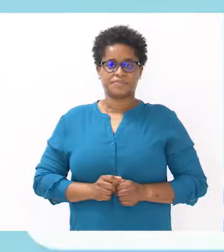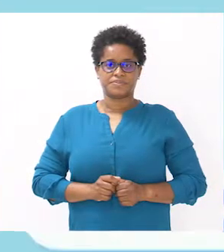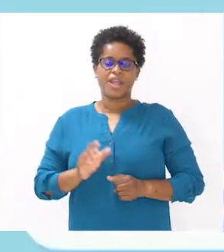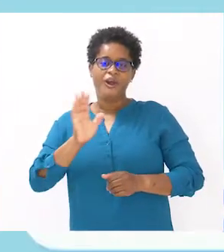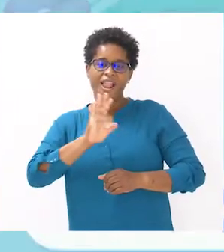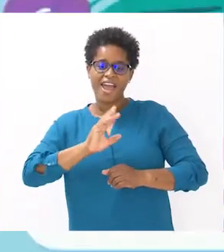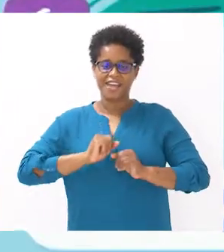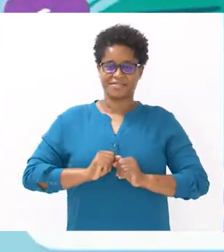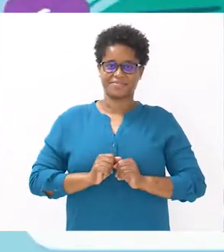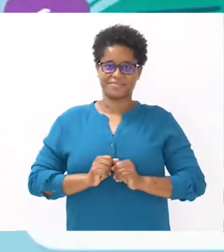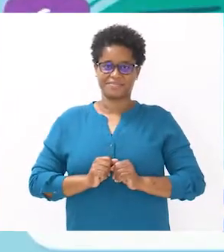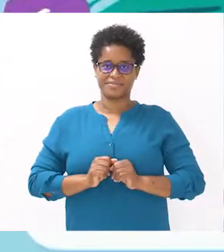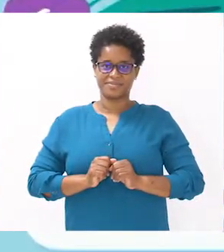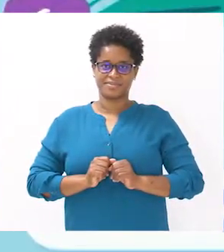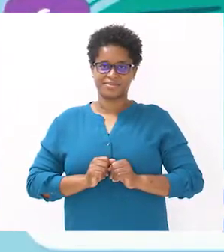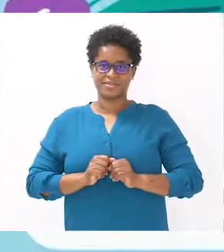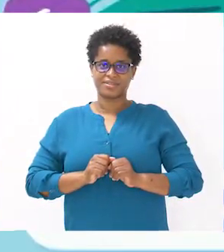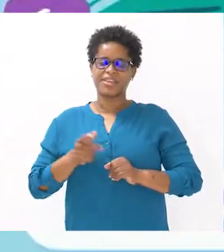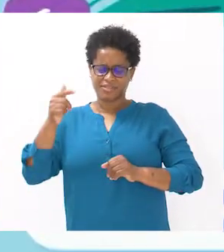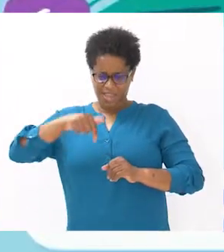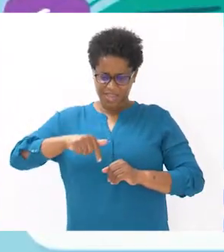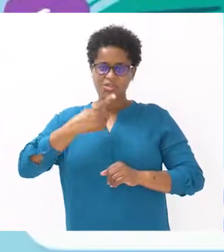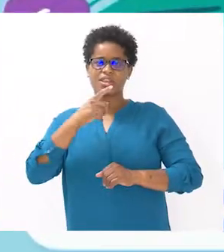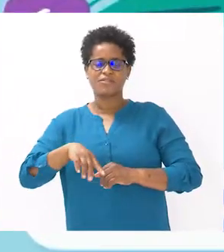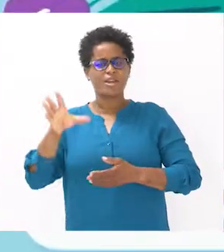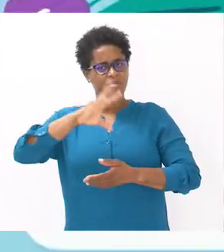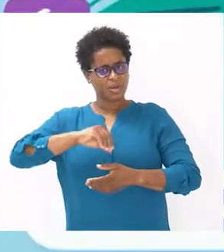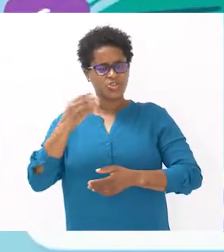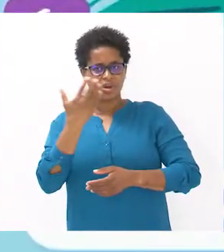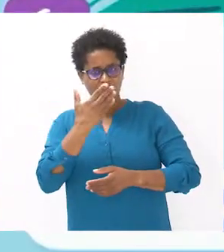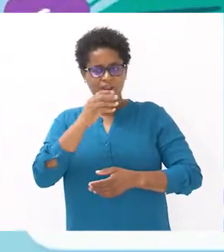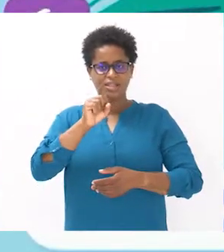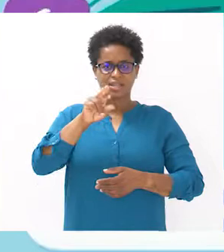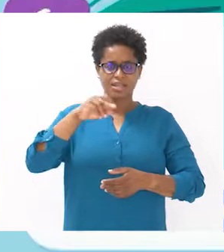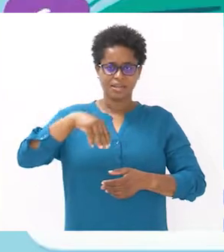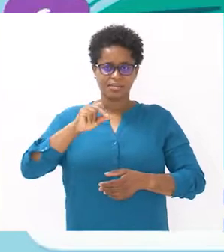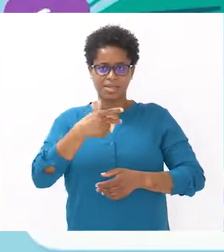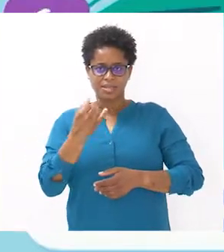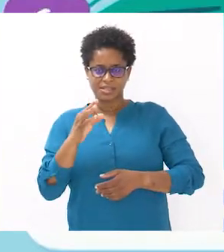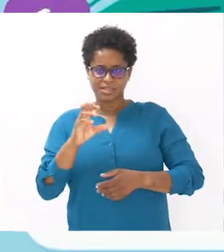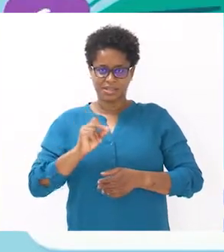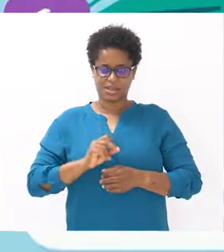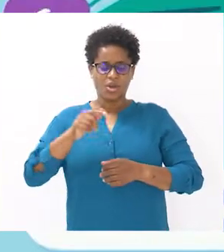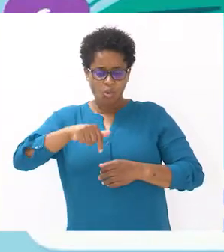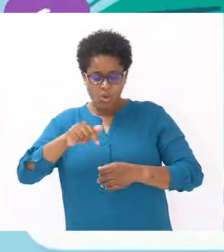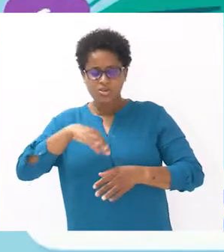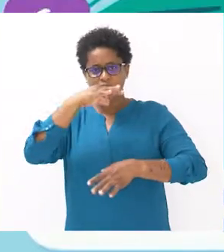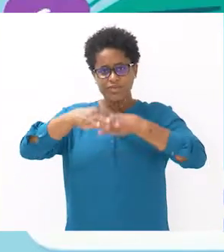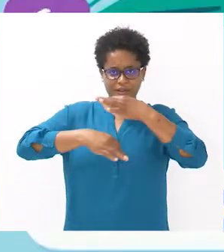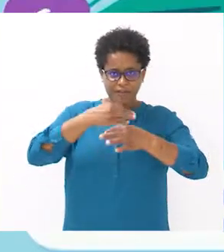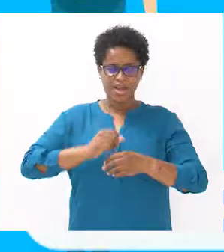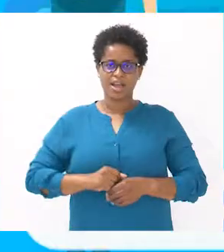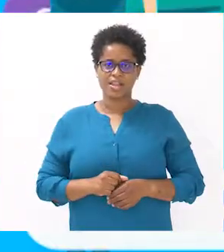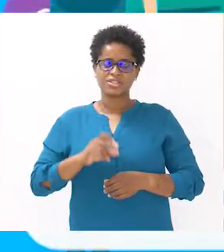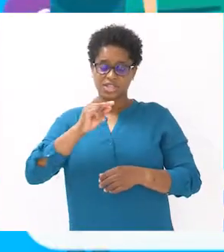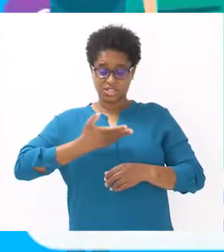Olá! Cá estamos de novo para mais uma aula de gramática. Hoje vamos falar de